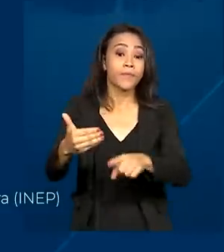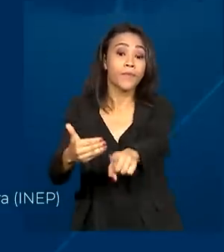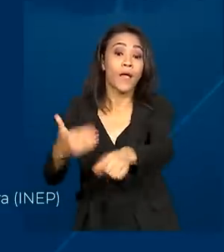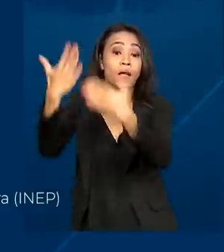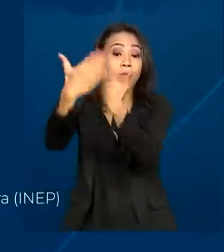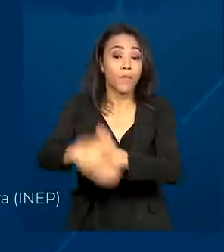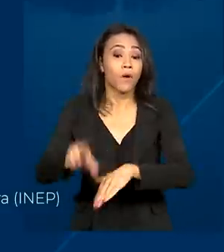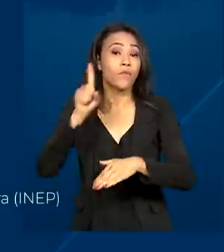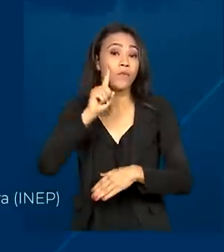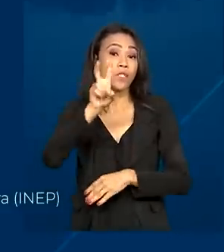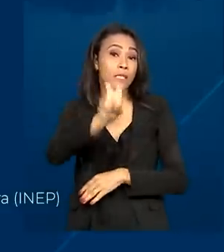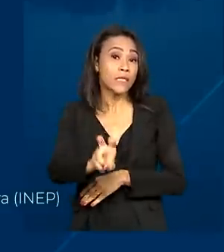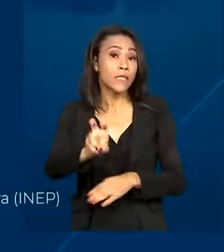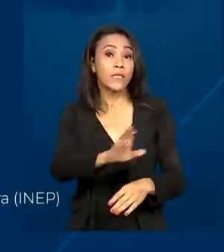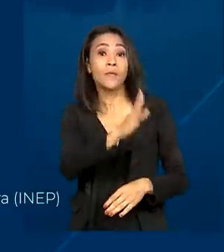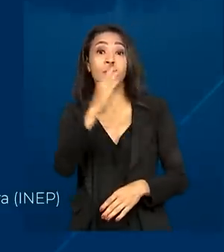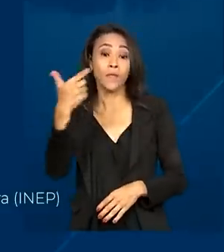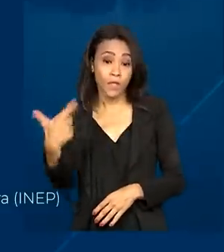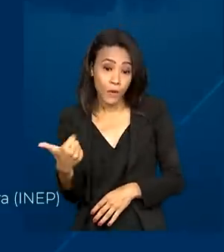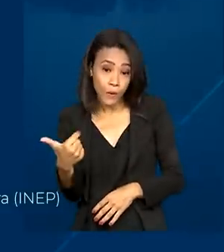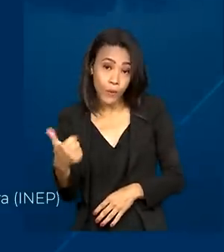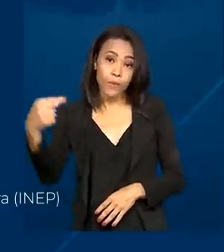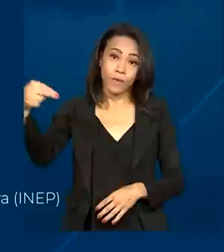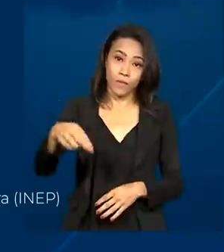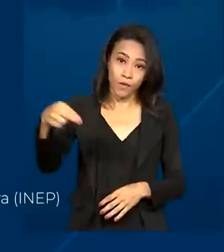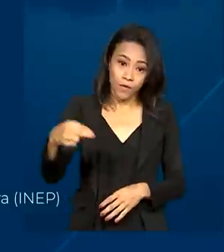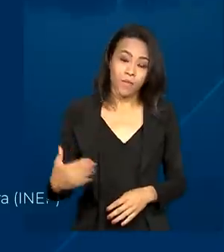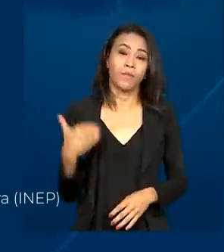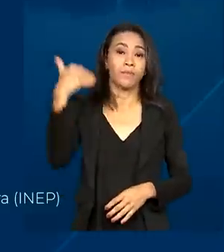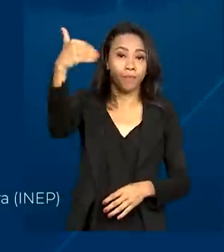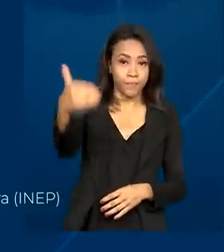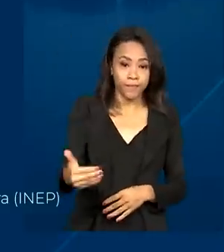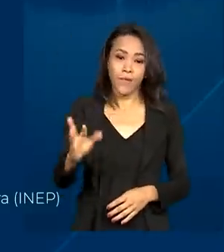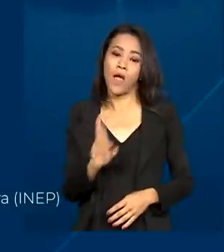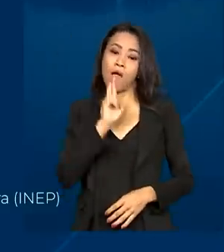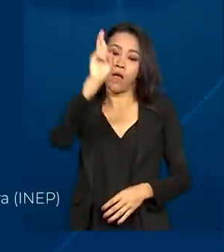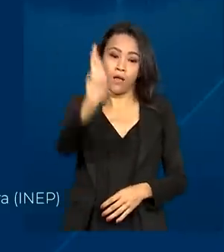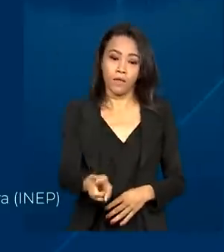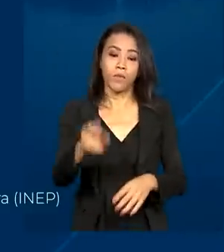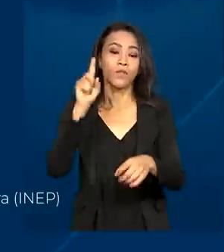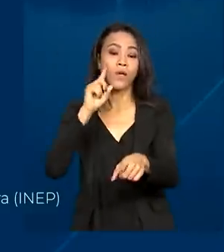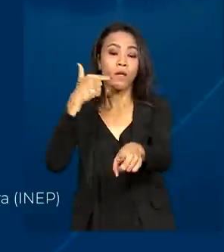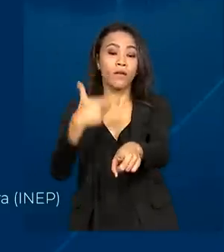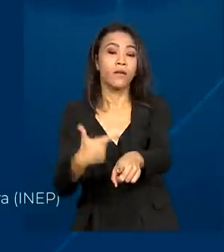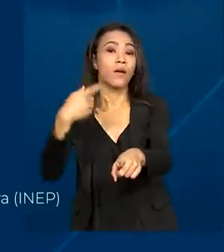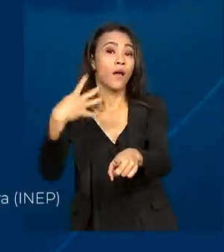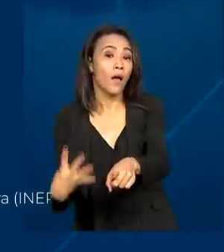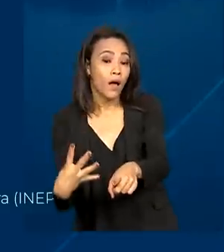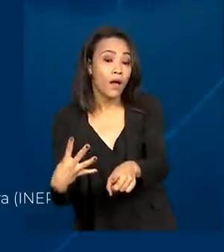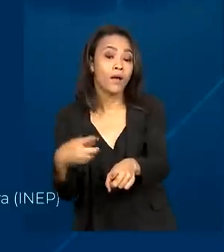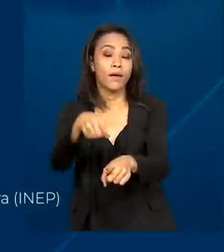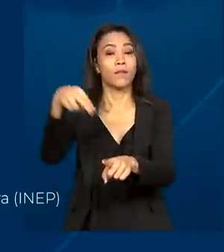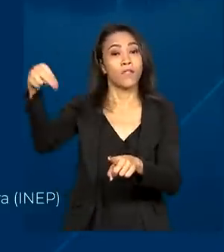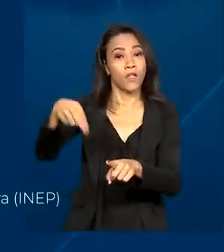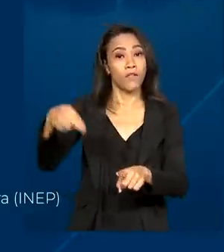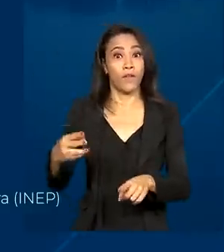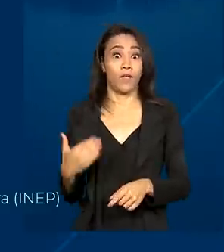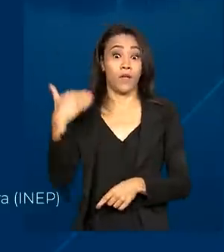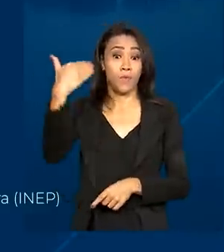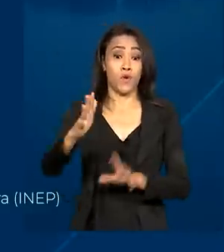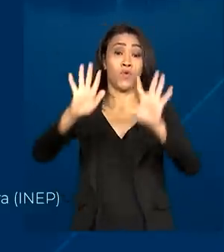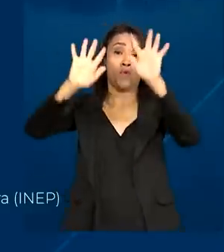aplicadas nos dias 5 e 12 de novembro o gabarito sai dia 24 de novembro e o resultado